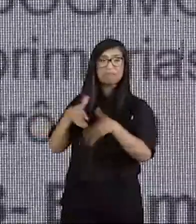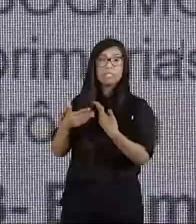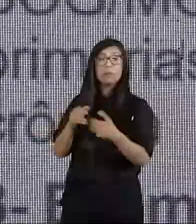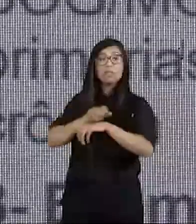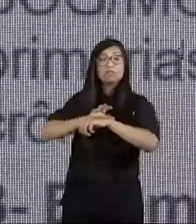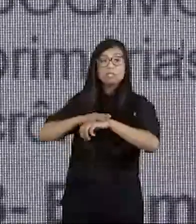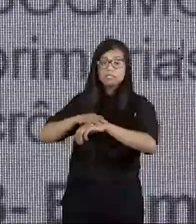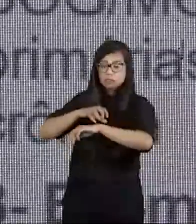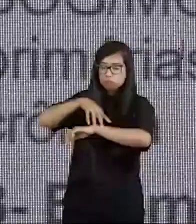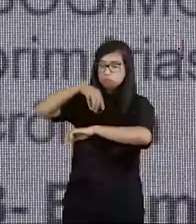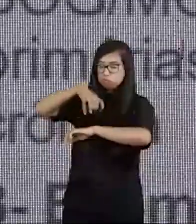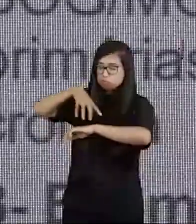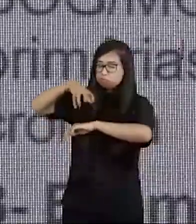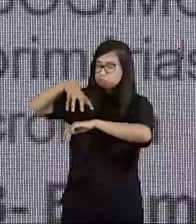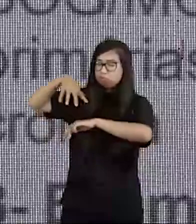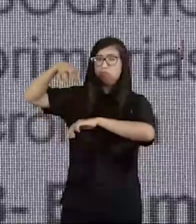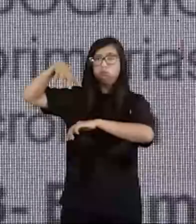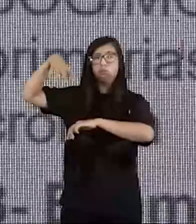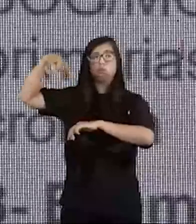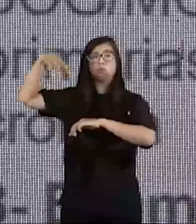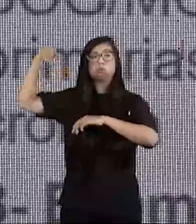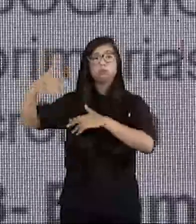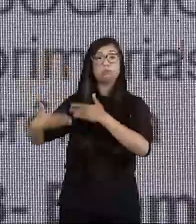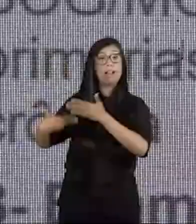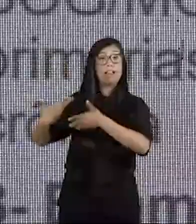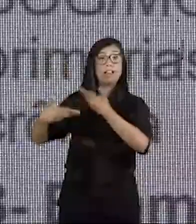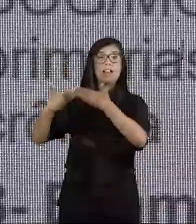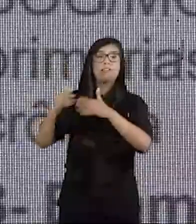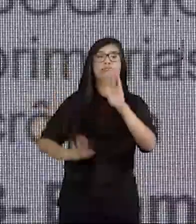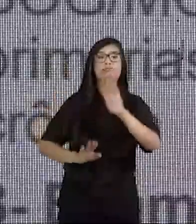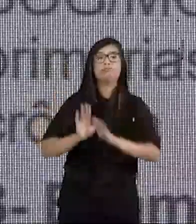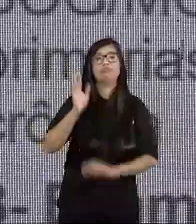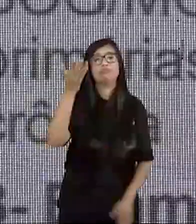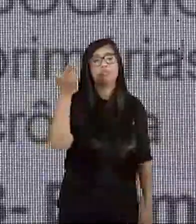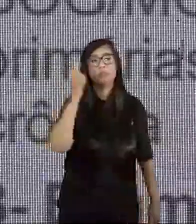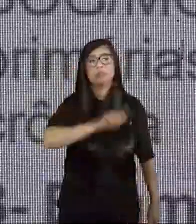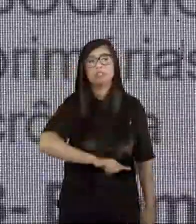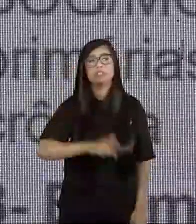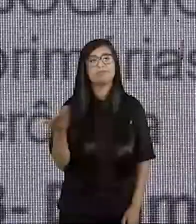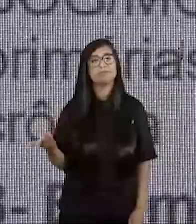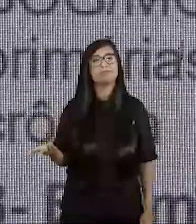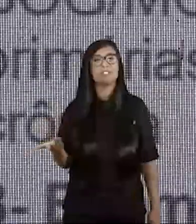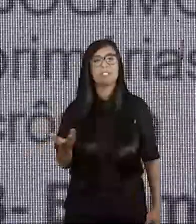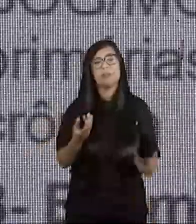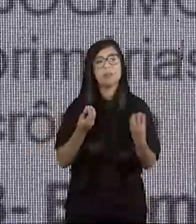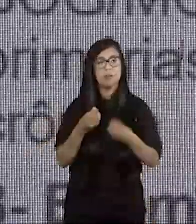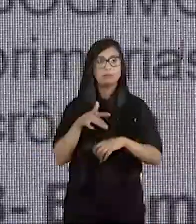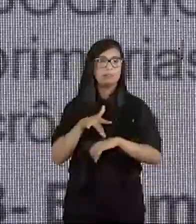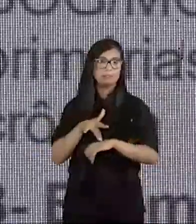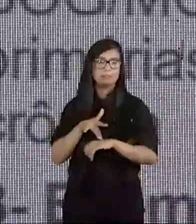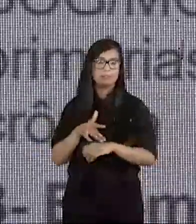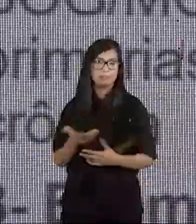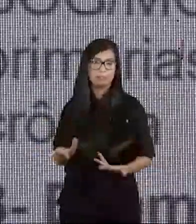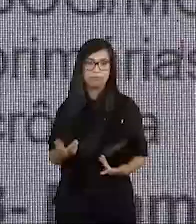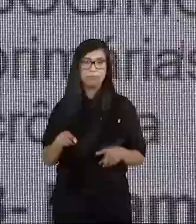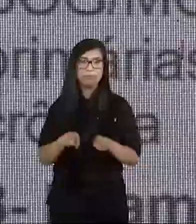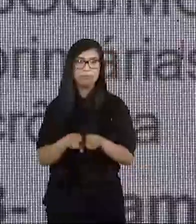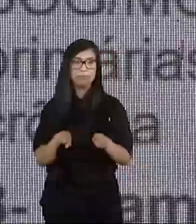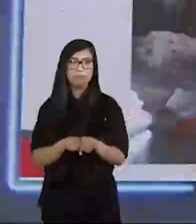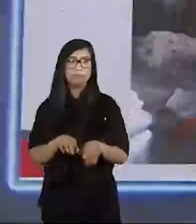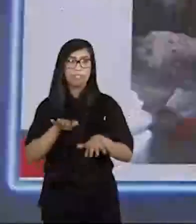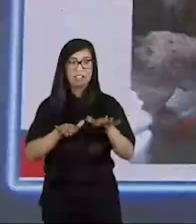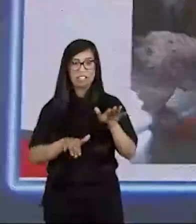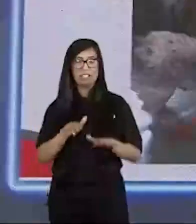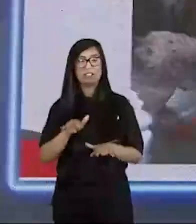suficiente para a gente manter o bom controle do paciente. Além disso, alguns animais que apresentam a dermatofitose de forma